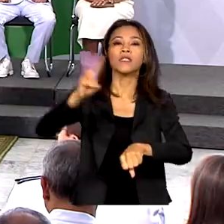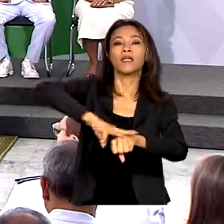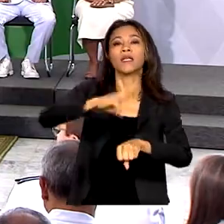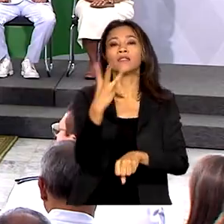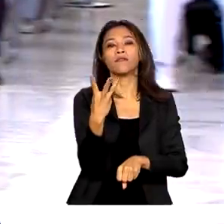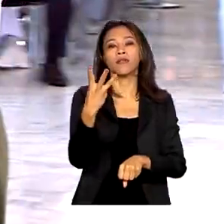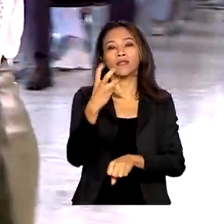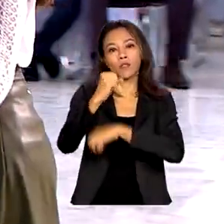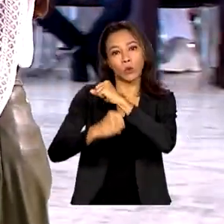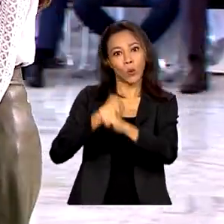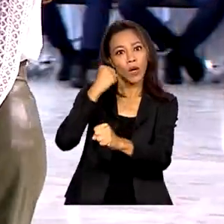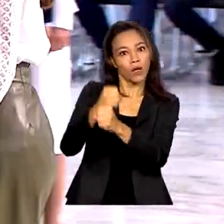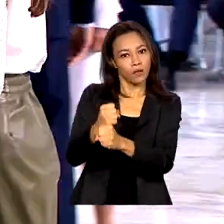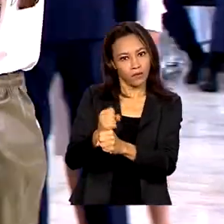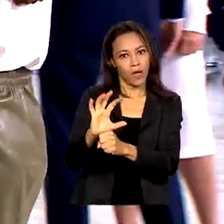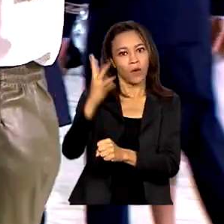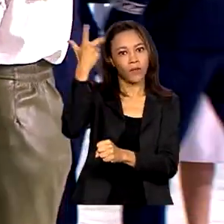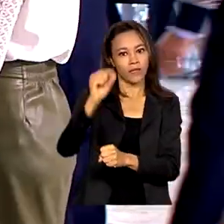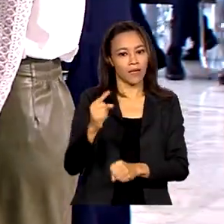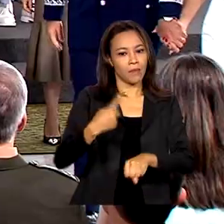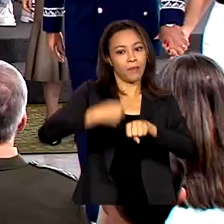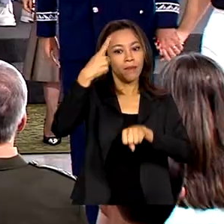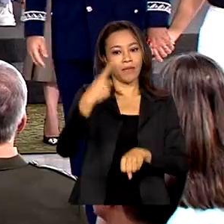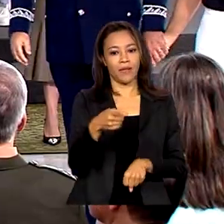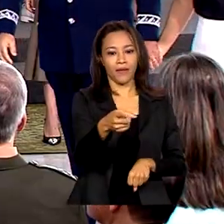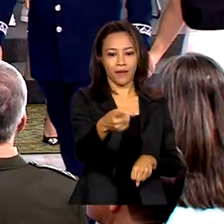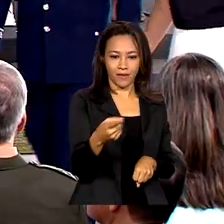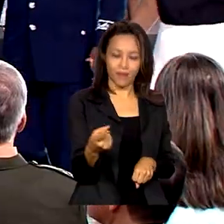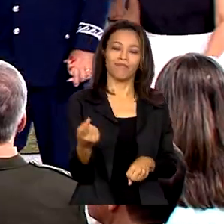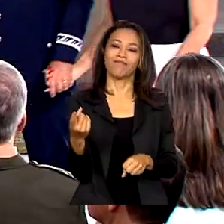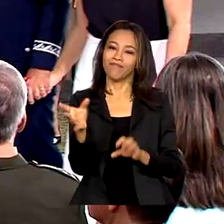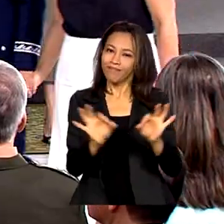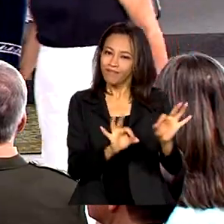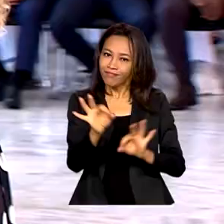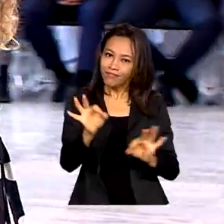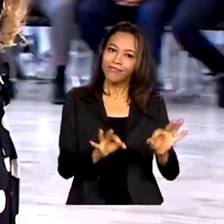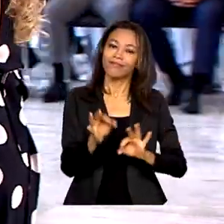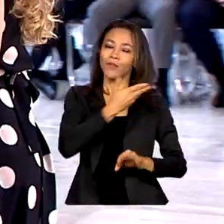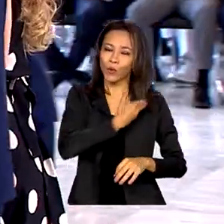ano, é a primeira realizada no governo de Luiz Inácio Lula da Silva.